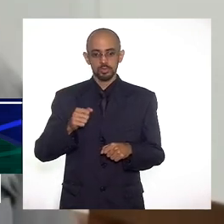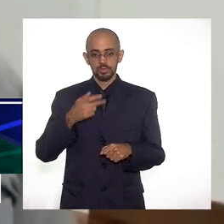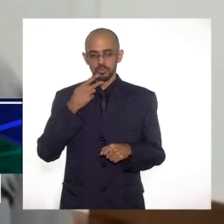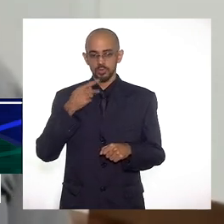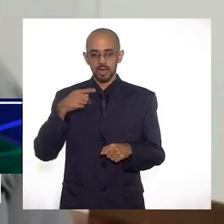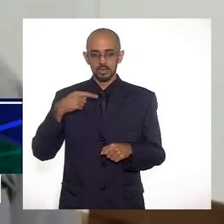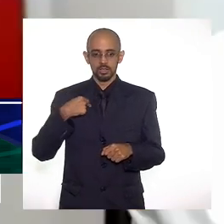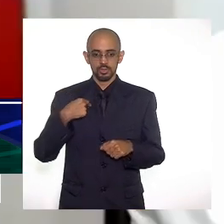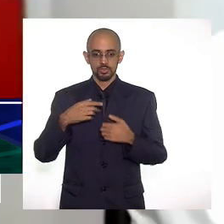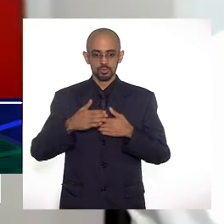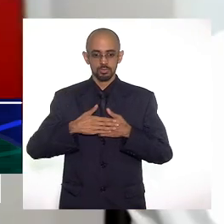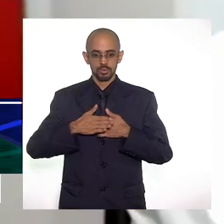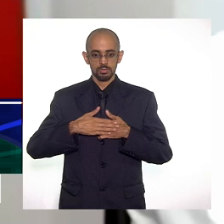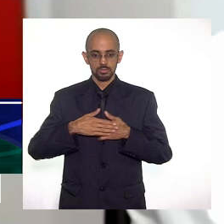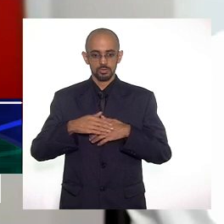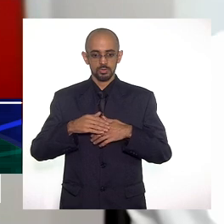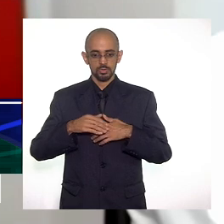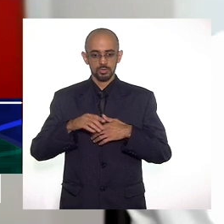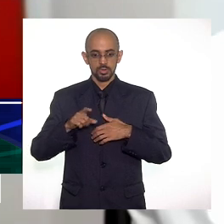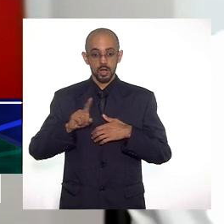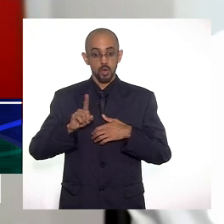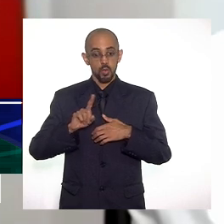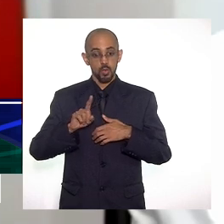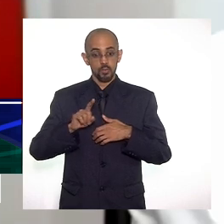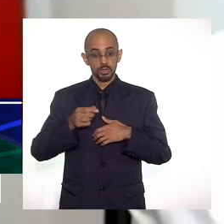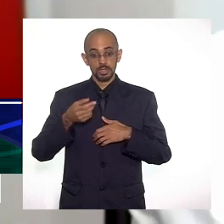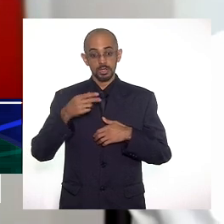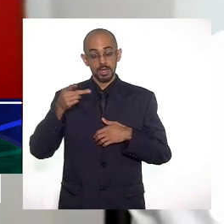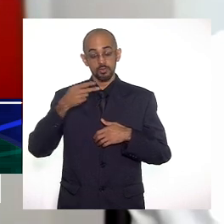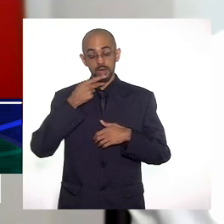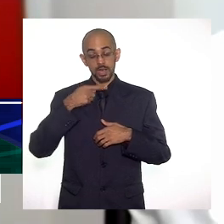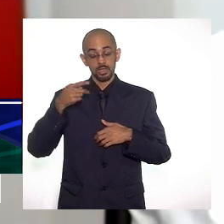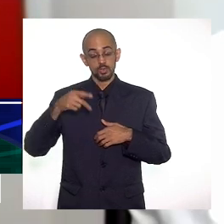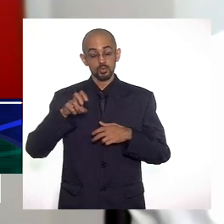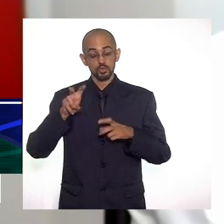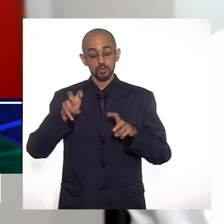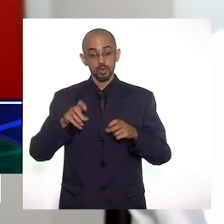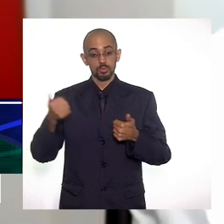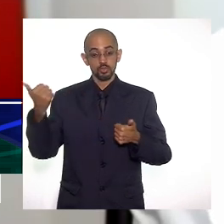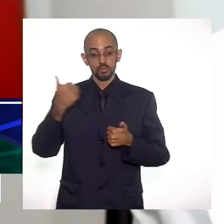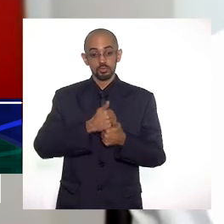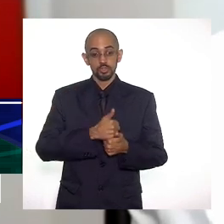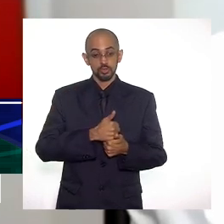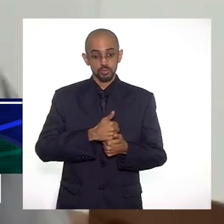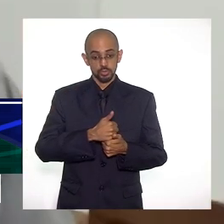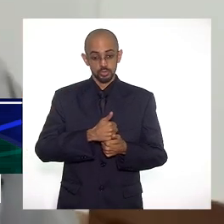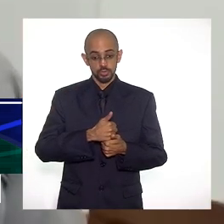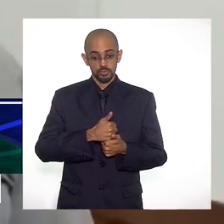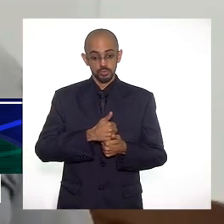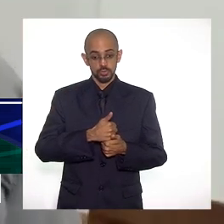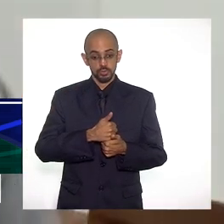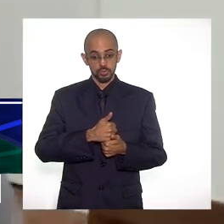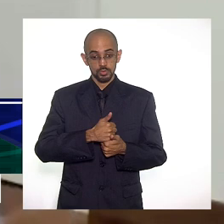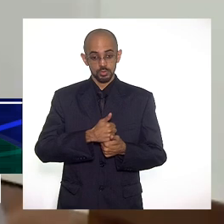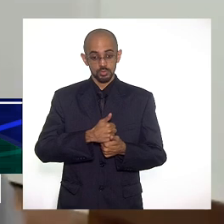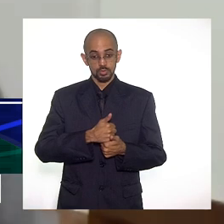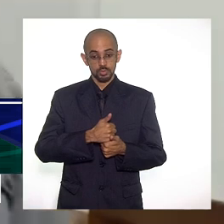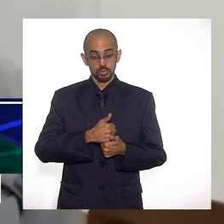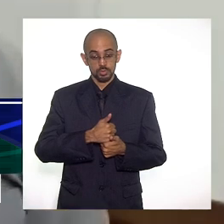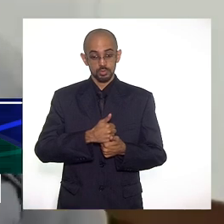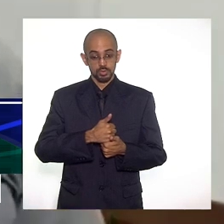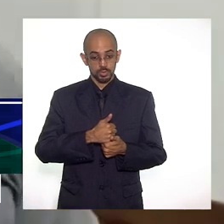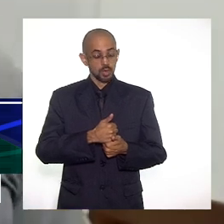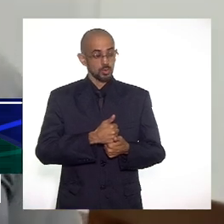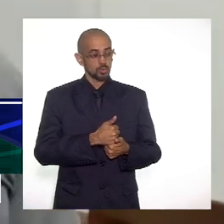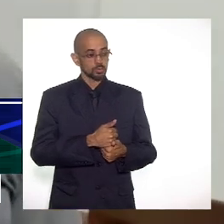de emenda. Substitutivo. O Valterino está dando parecer ao substitutivo, deputado Alexandre. Ah, tá. Não são sobre as emendas, tá. Então, perfeito.